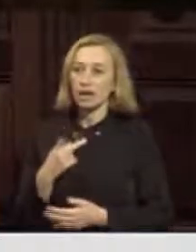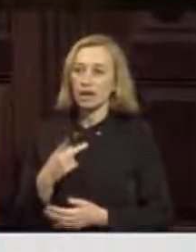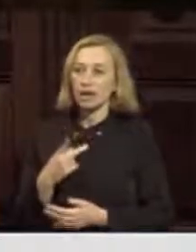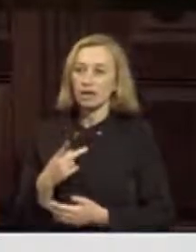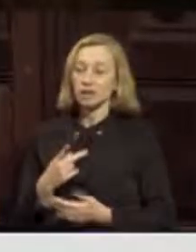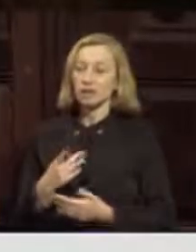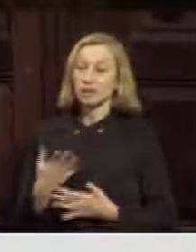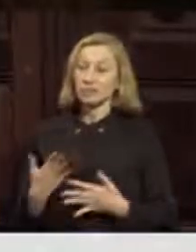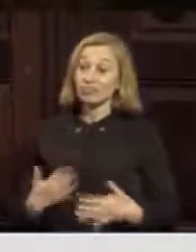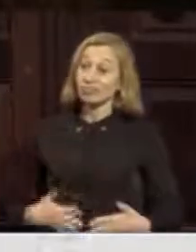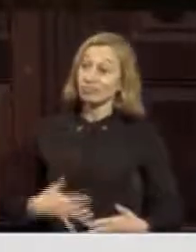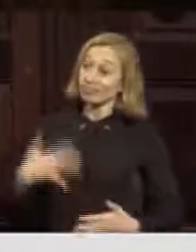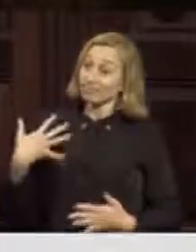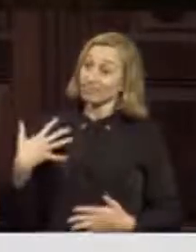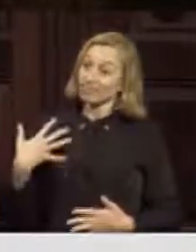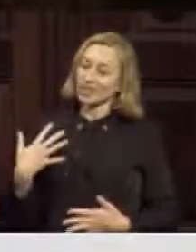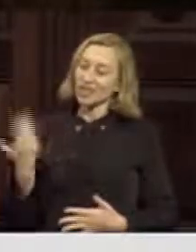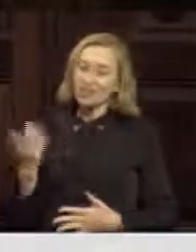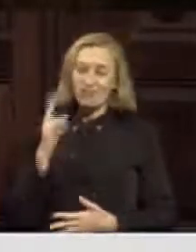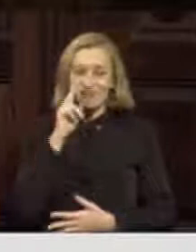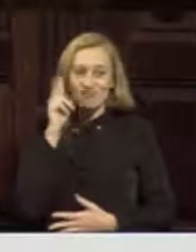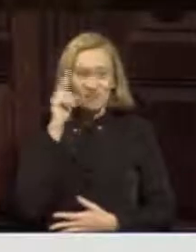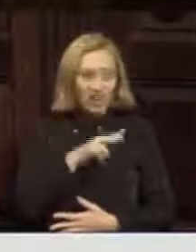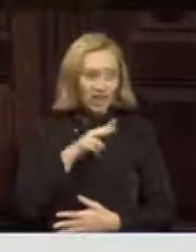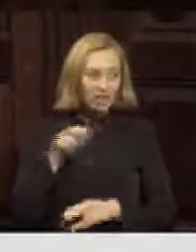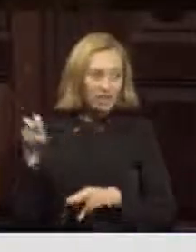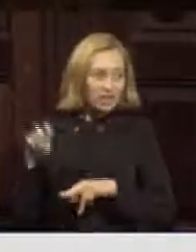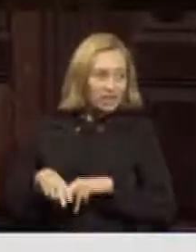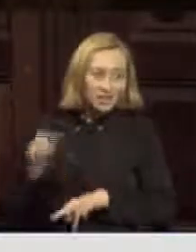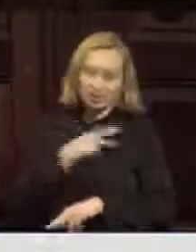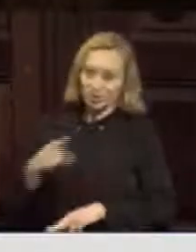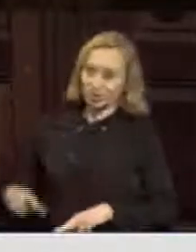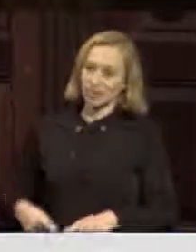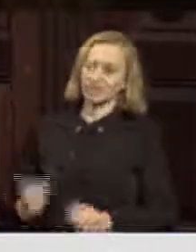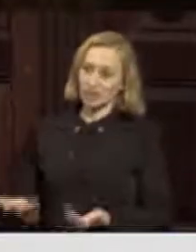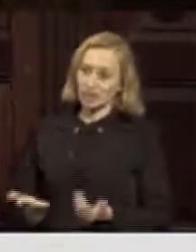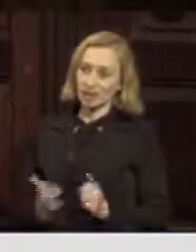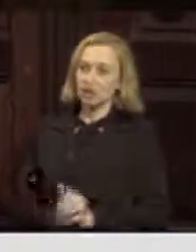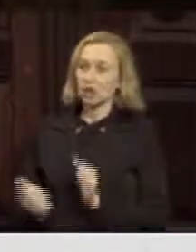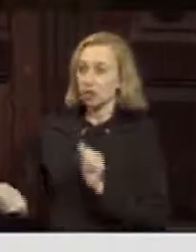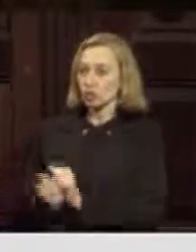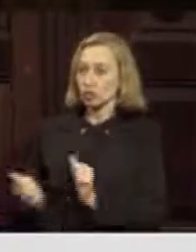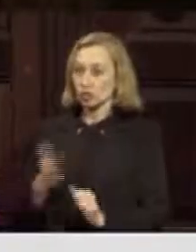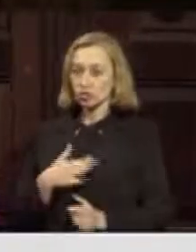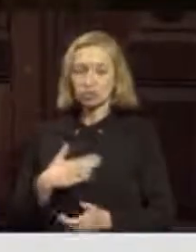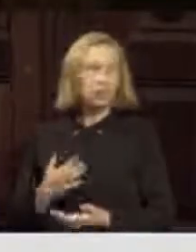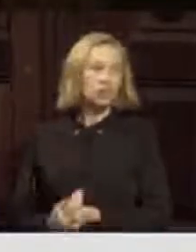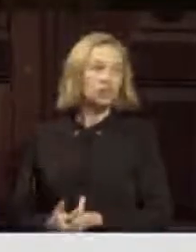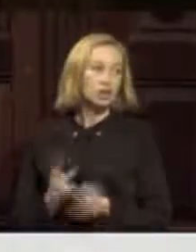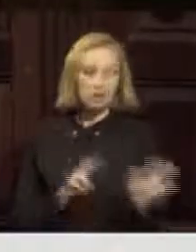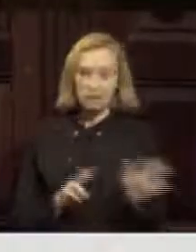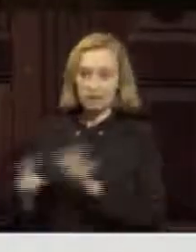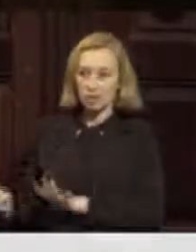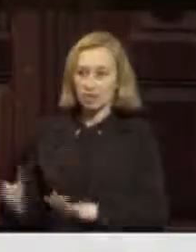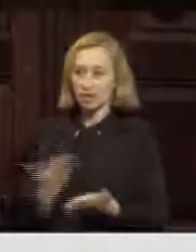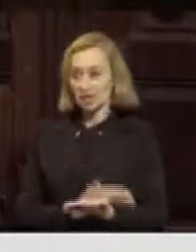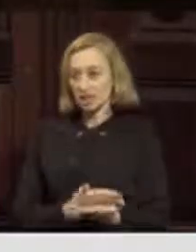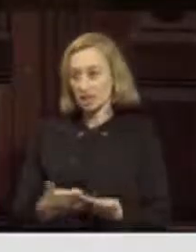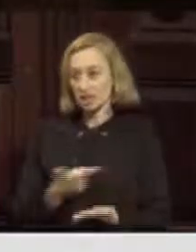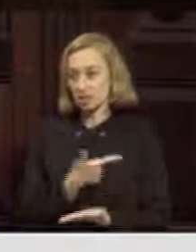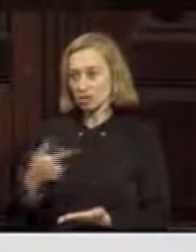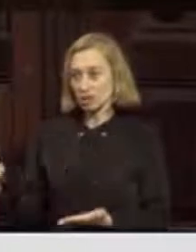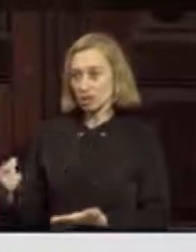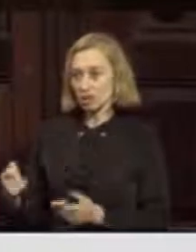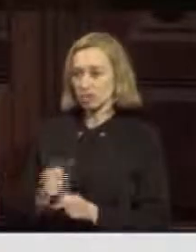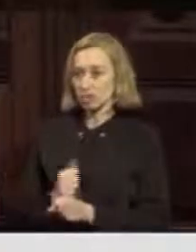vê-lo novamente presidindo uma sessão do expediente final nessa semana que antecede os 200